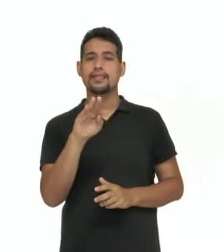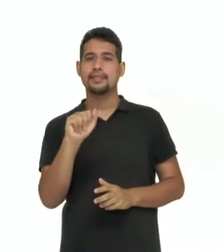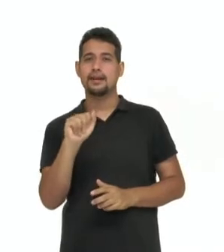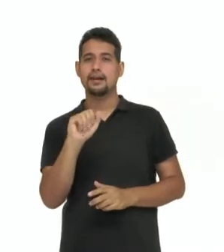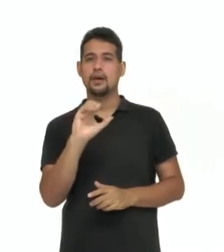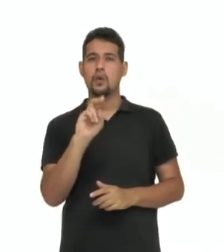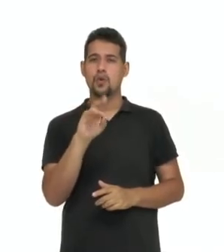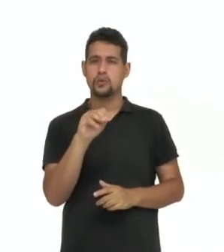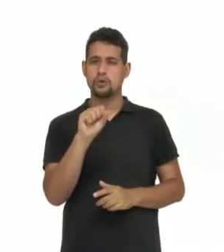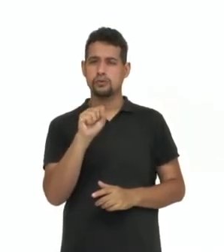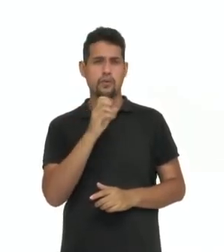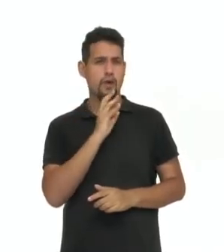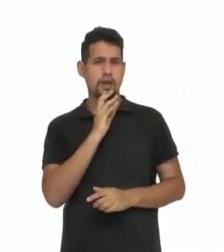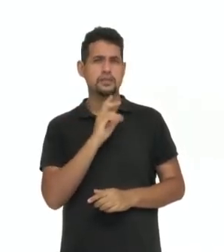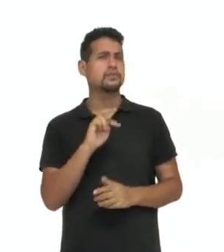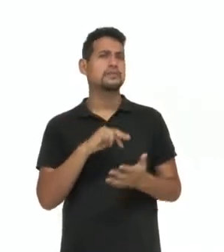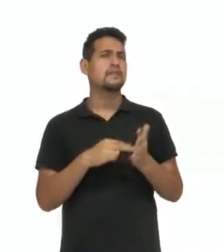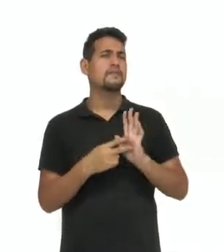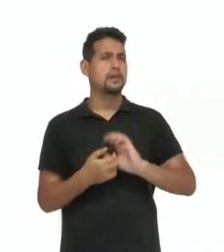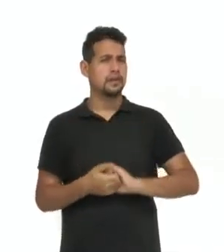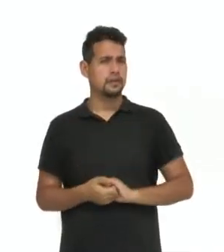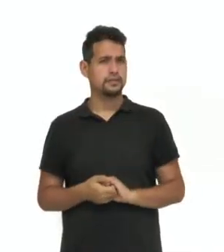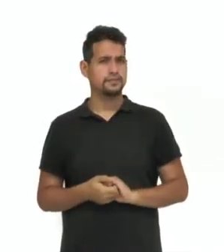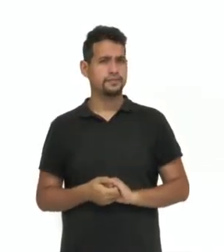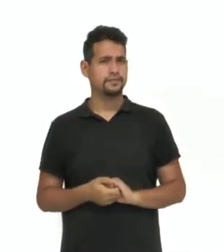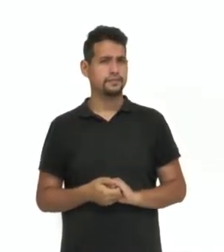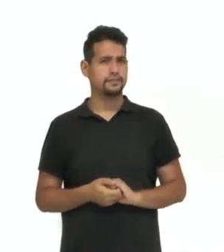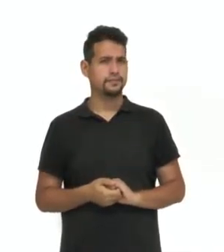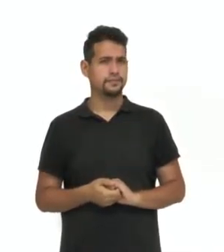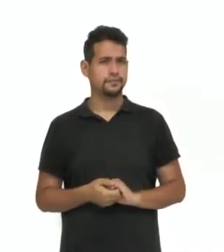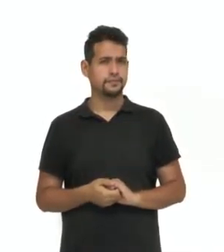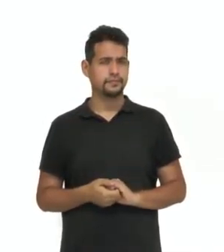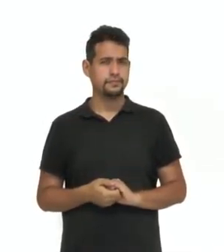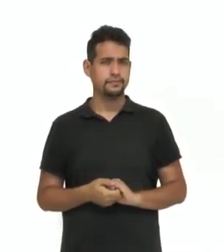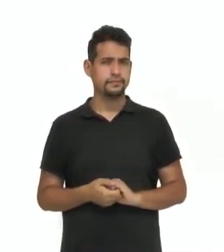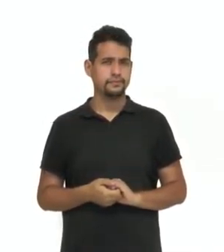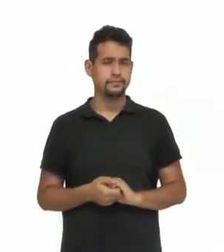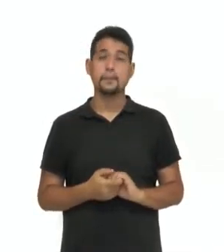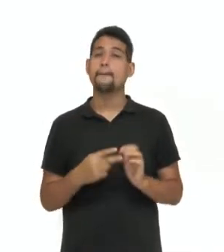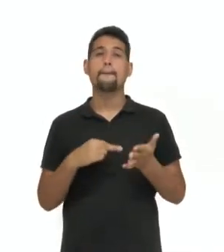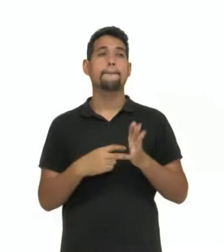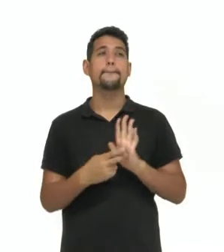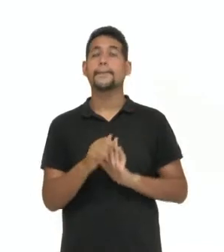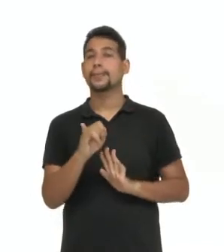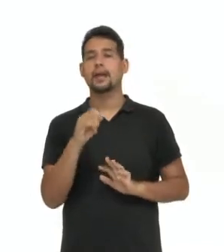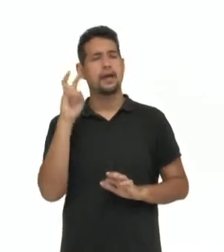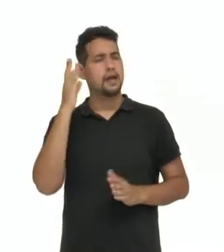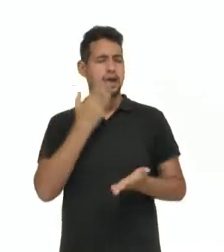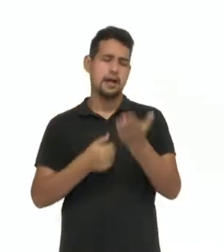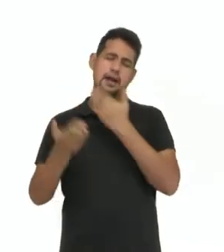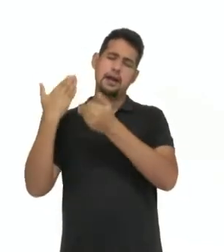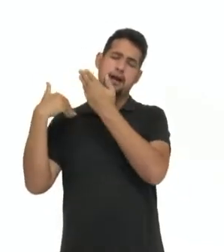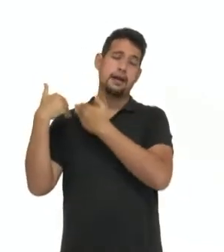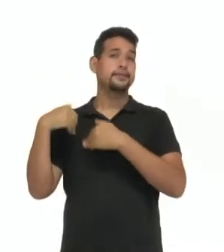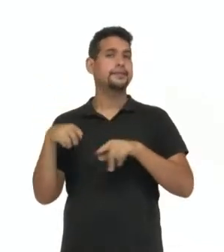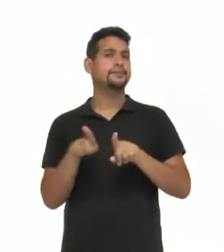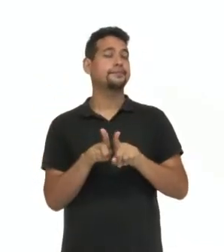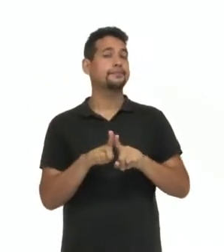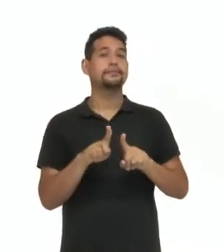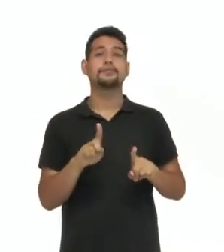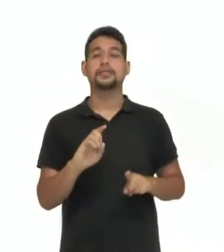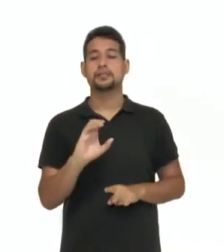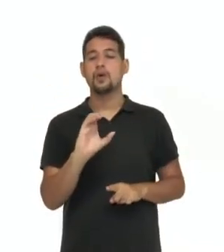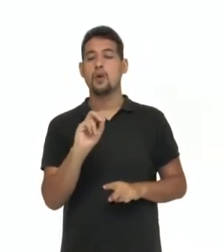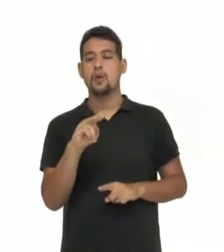estamos falando em contos, o que é um cuenta-cuentos? Érase uma vez. Quem cuenta